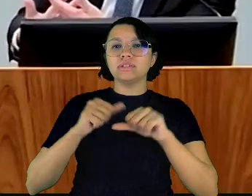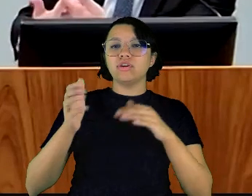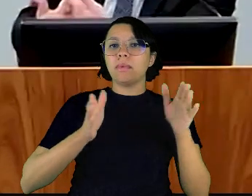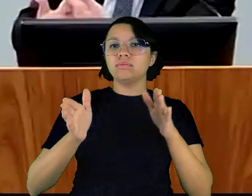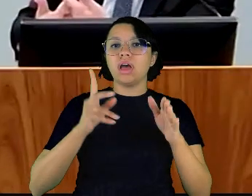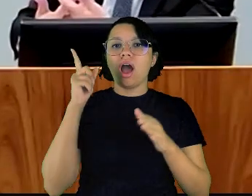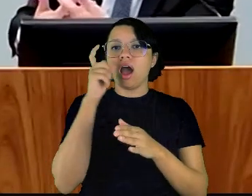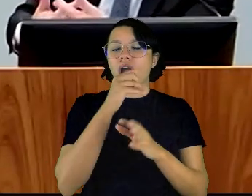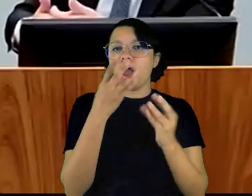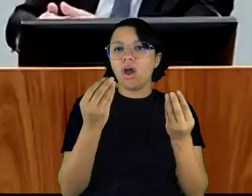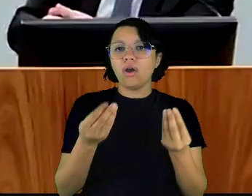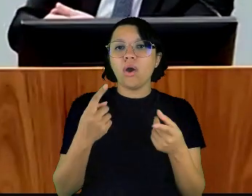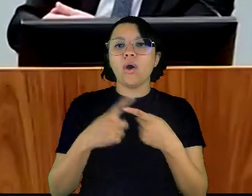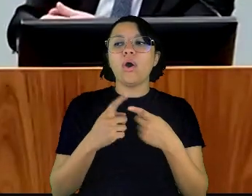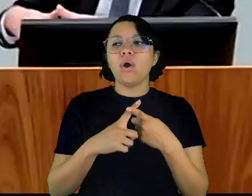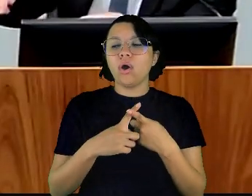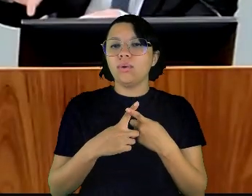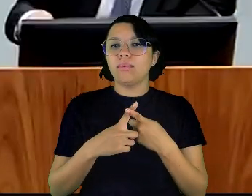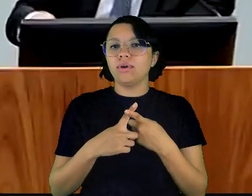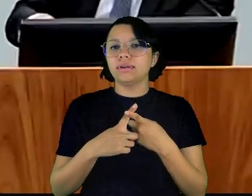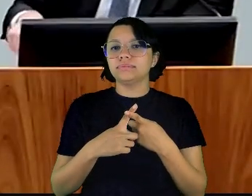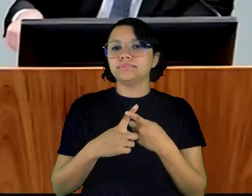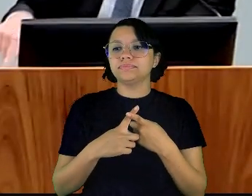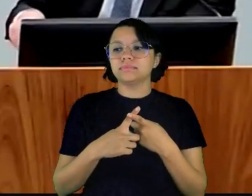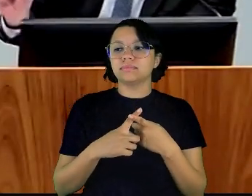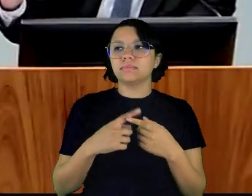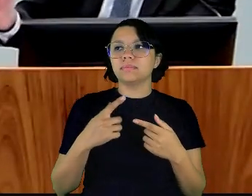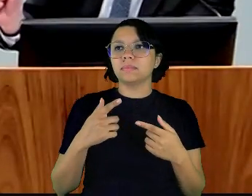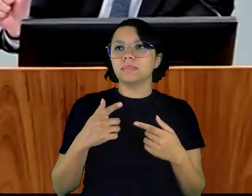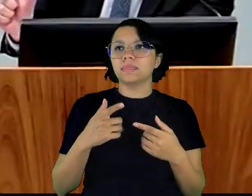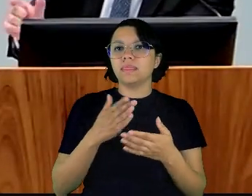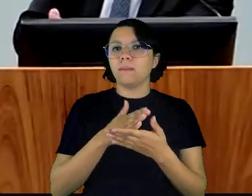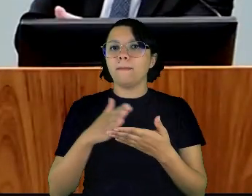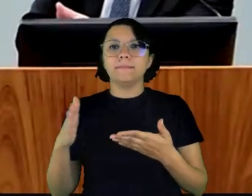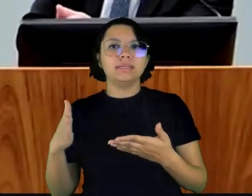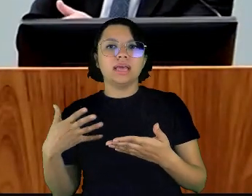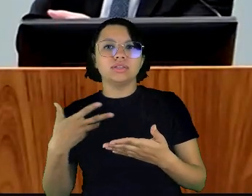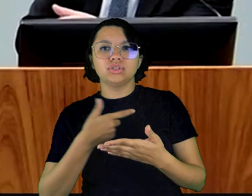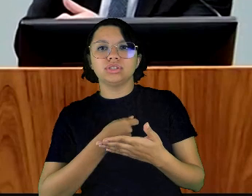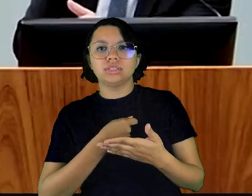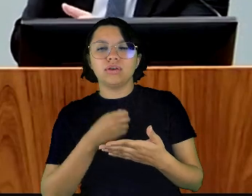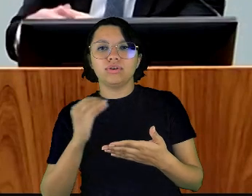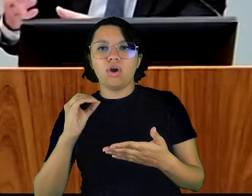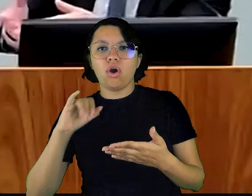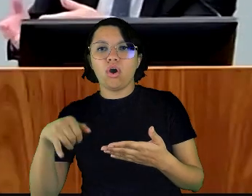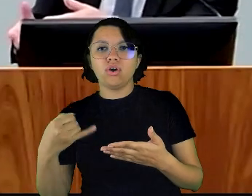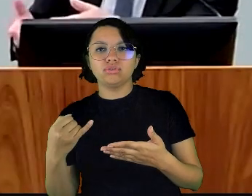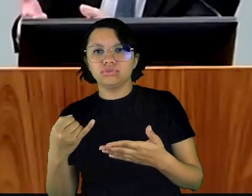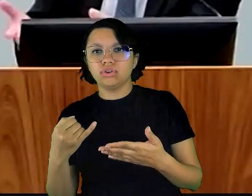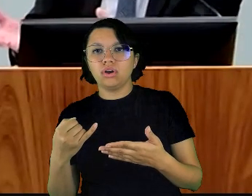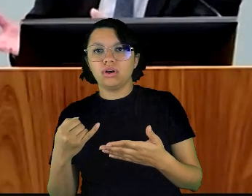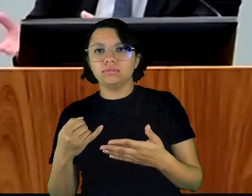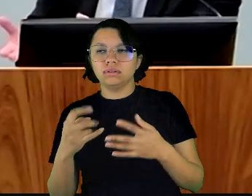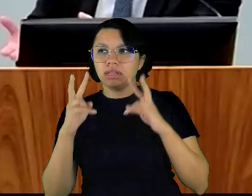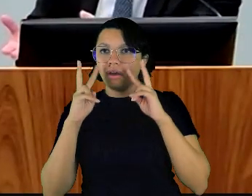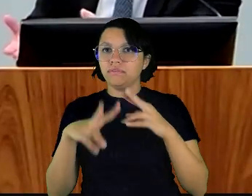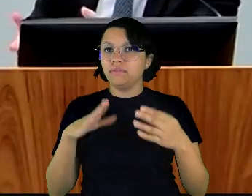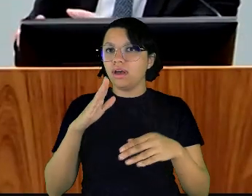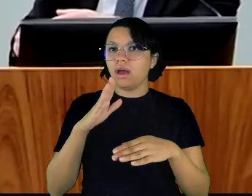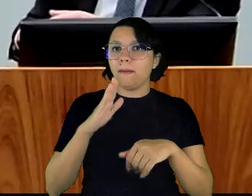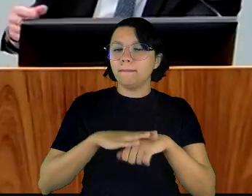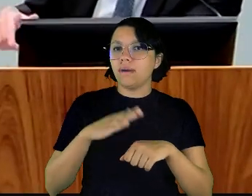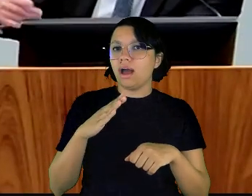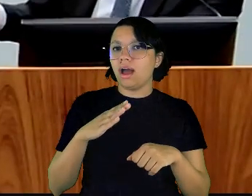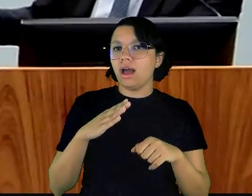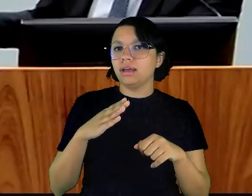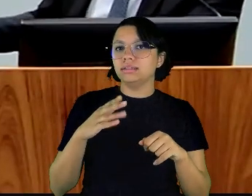muito difícil, porque nem mesmo o pedaço que ressalva na OJ, ele está previsto mais na lei, né?